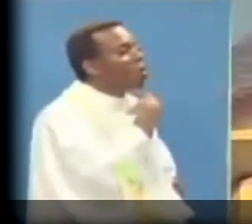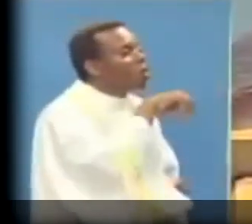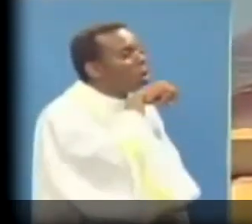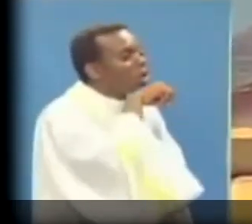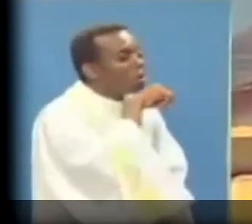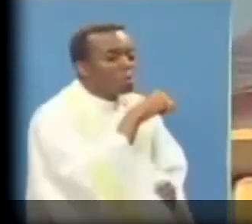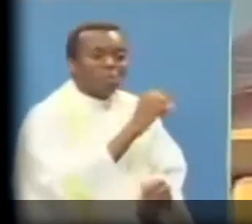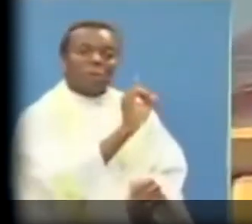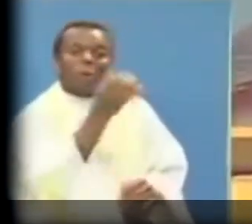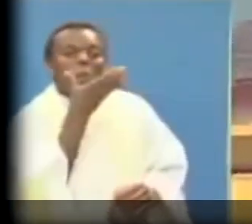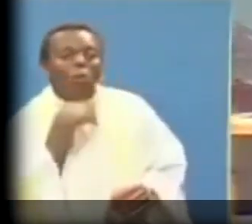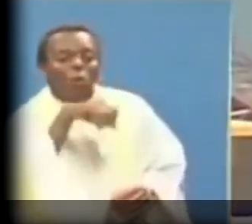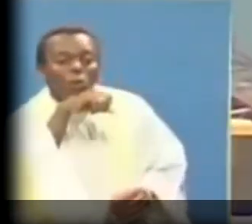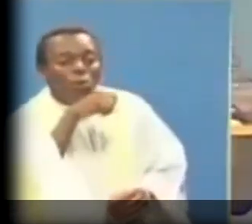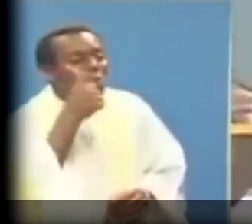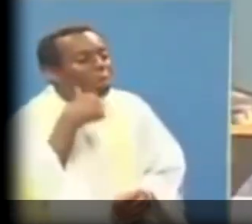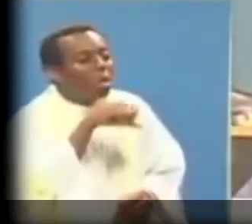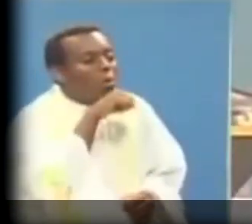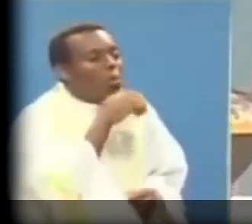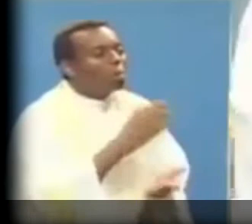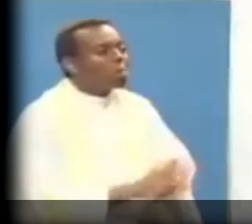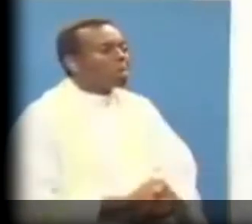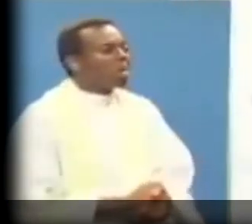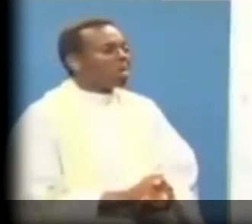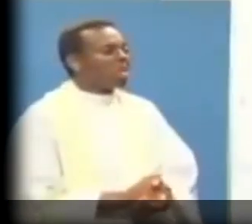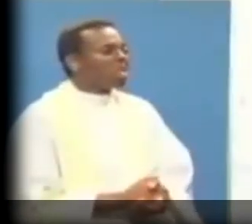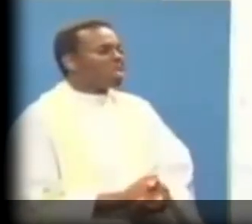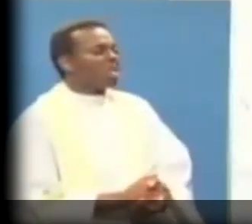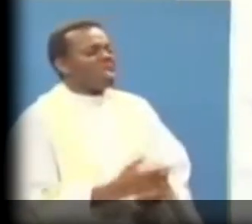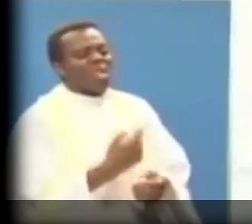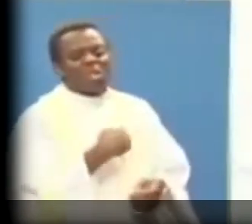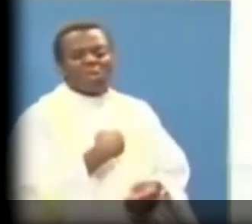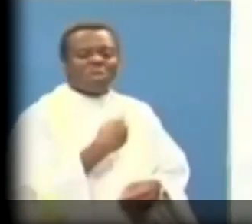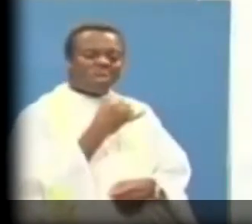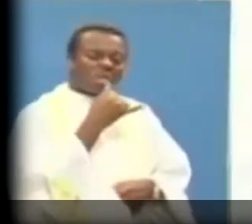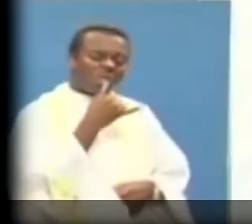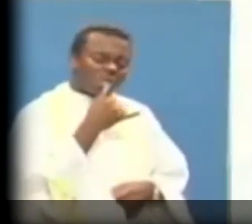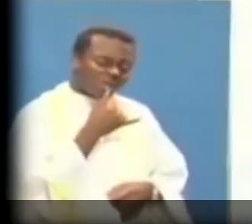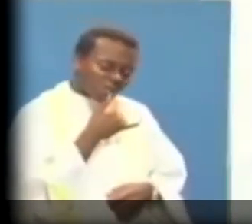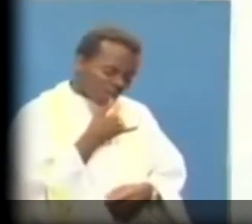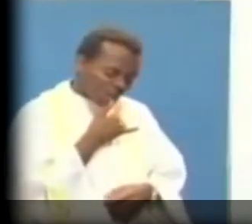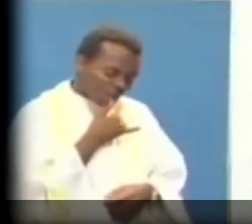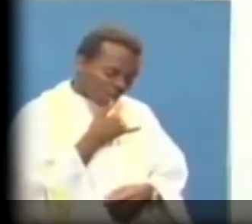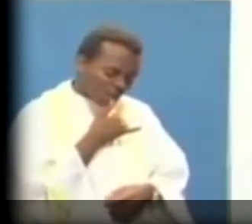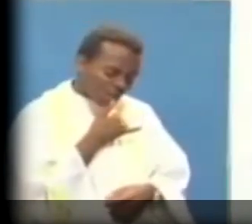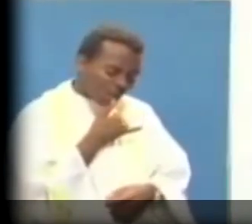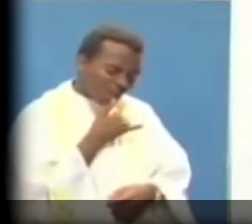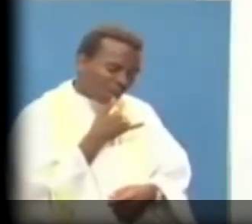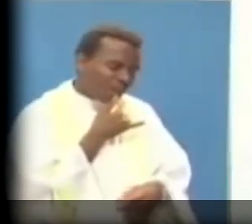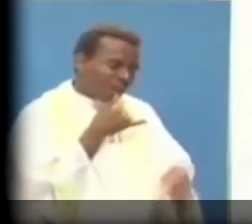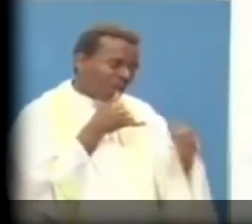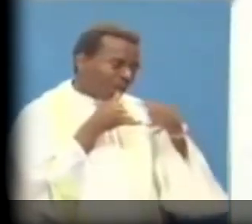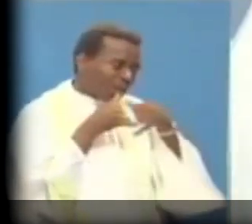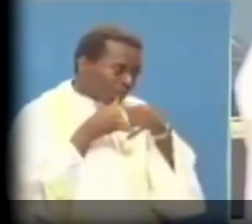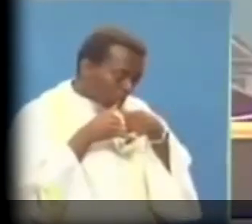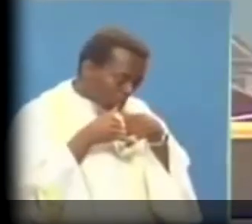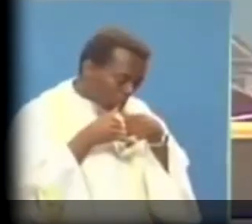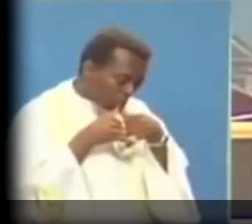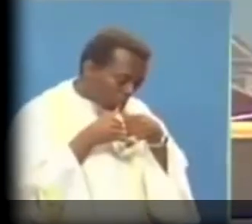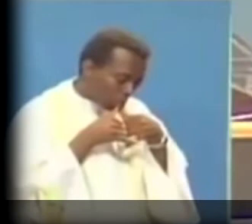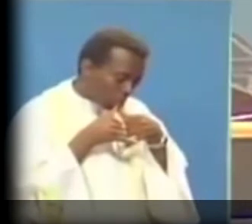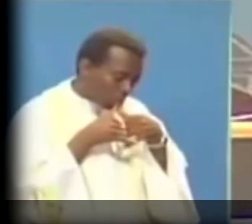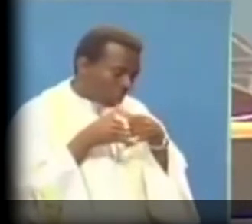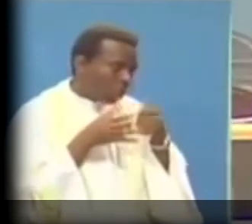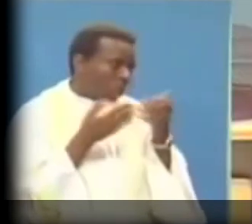mãe gente estragou o resto do dia para mim Engraçado que esse